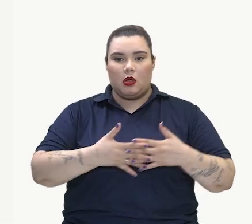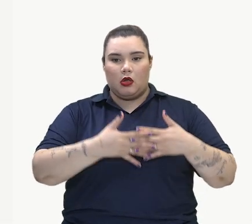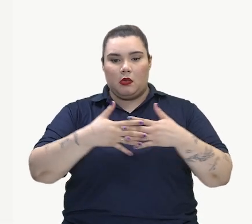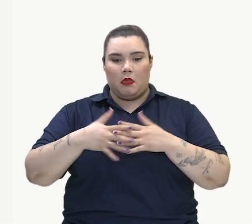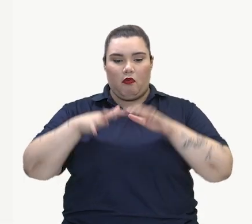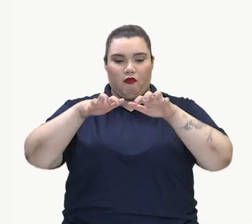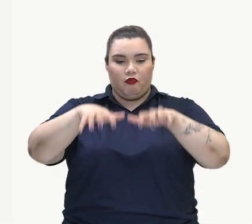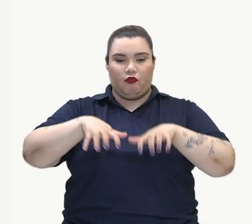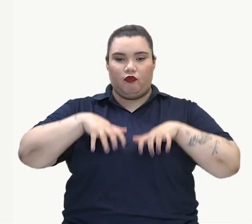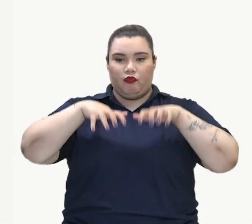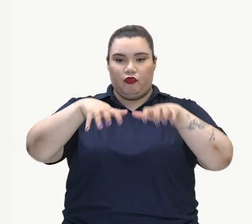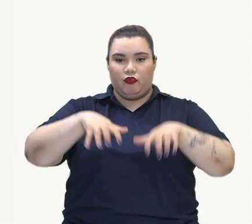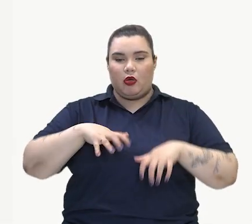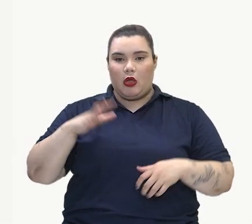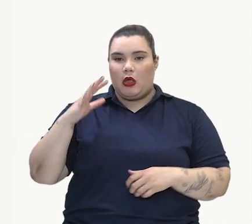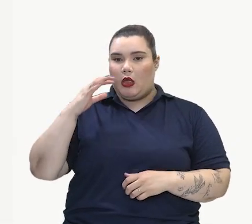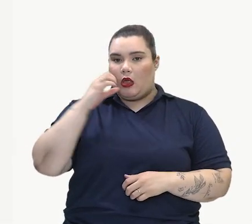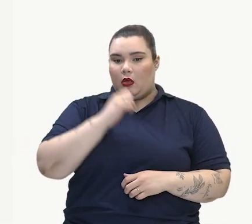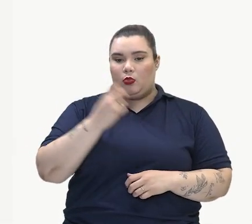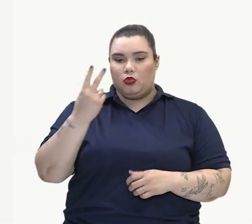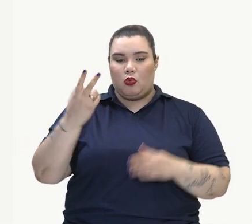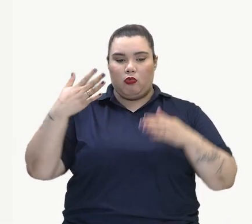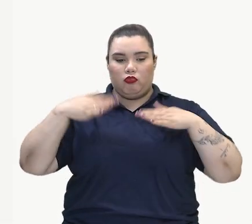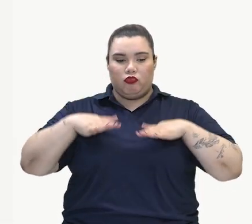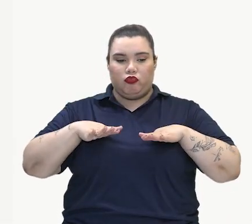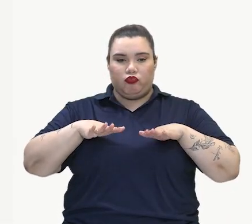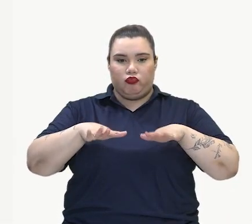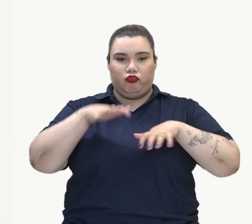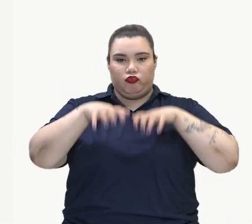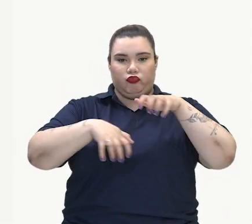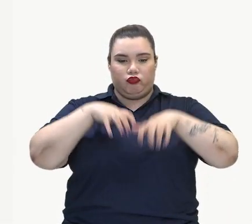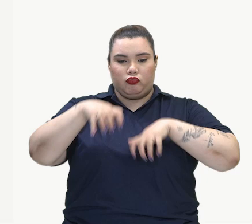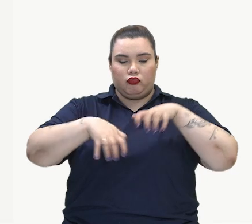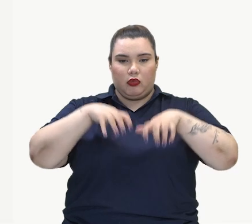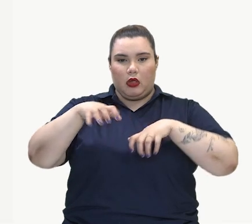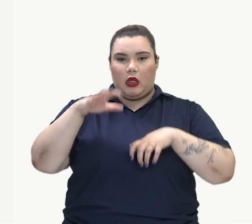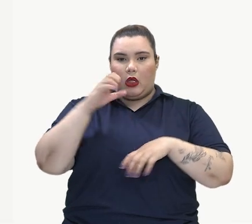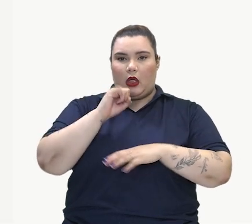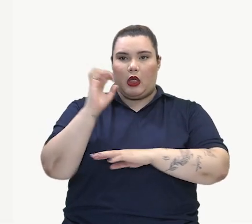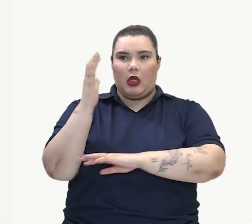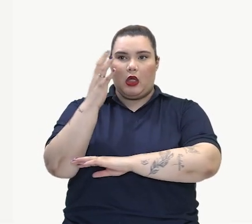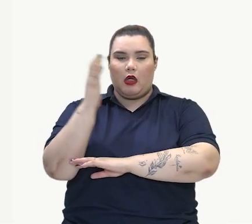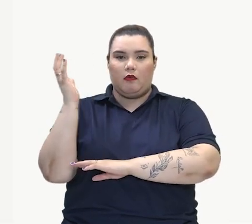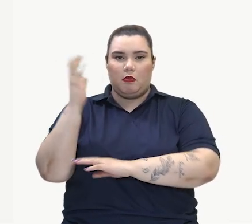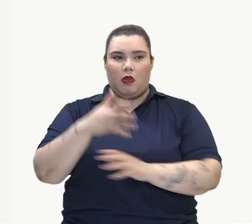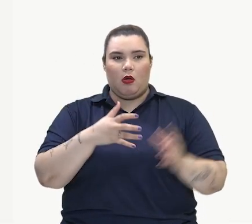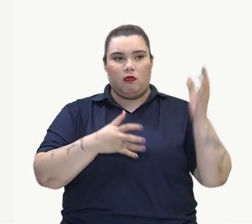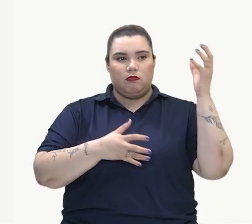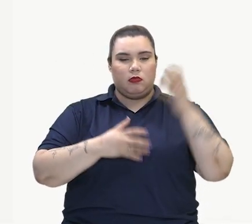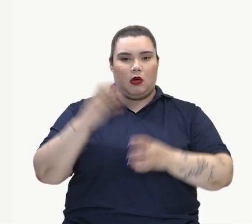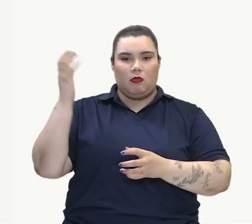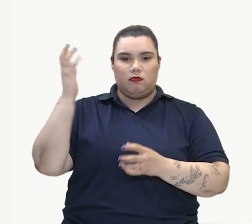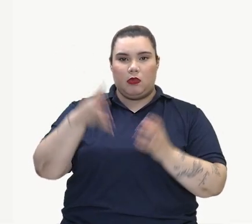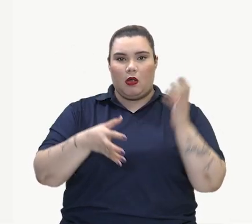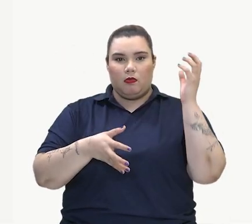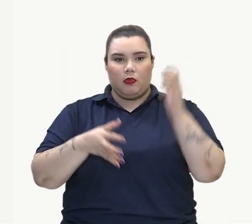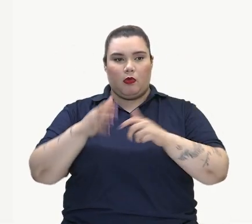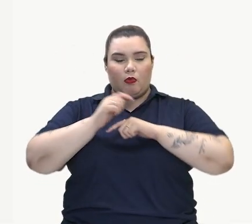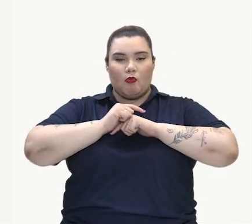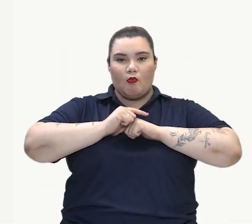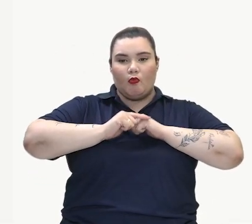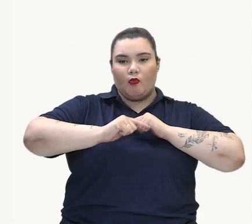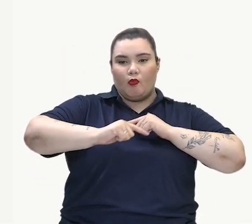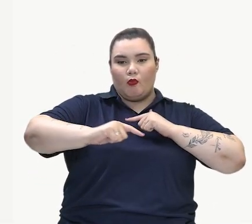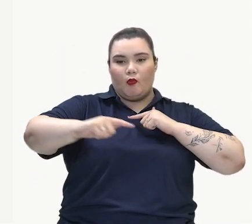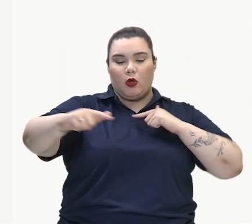para poder 2 tratores com uma corrente muito forte, derrubando, né, a floresta, e vai fazer com